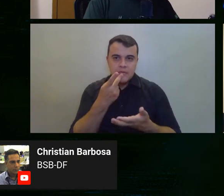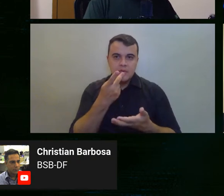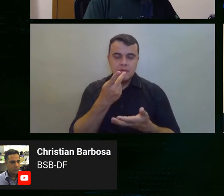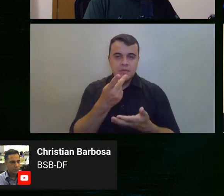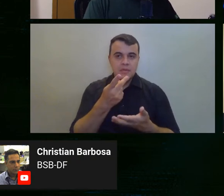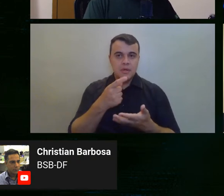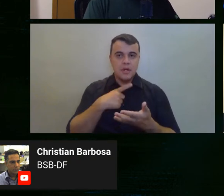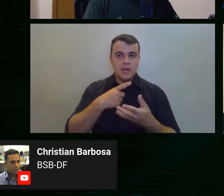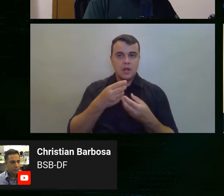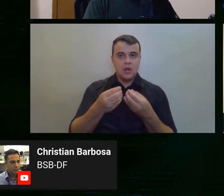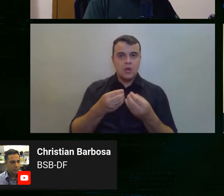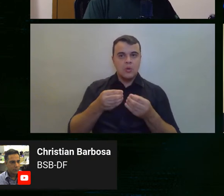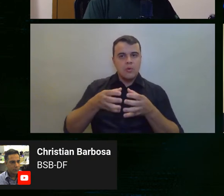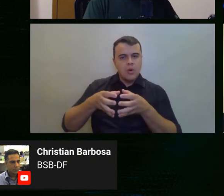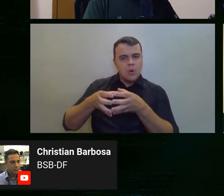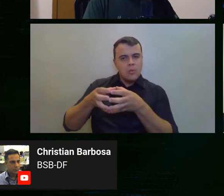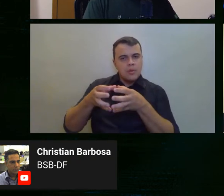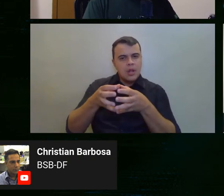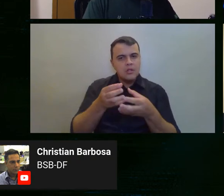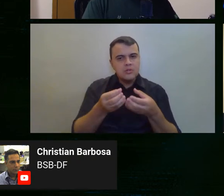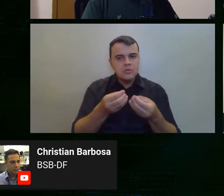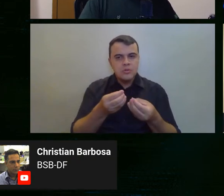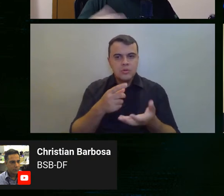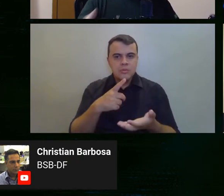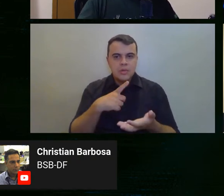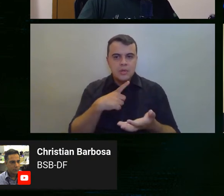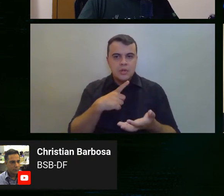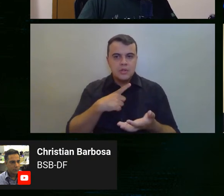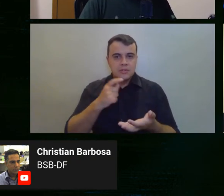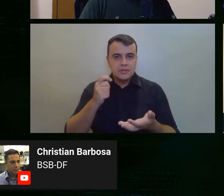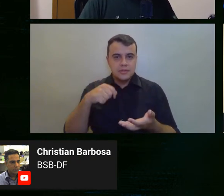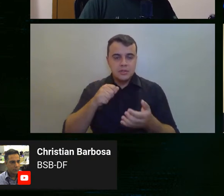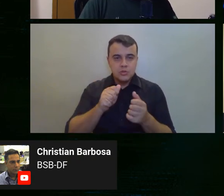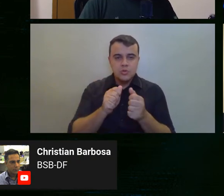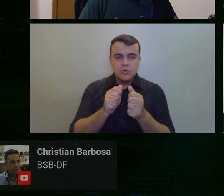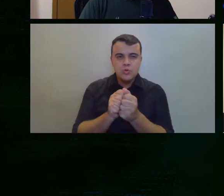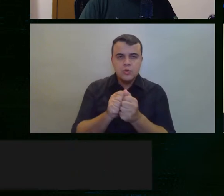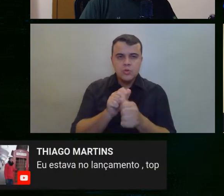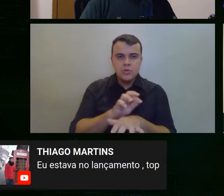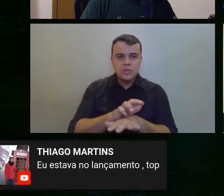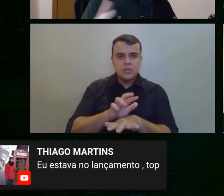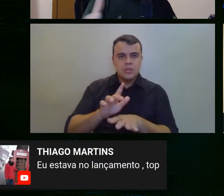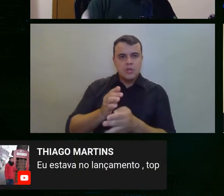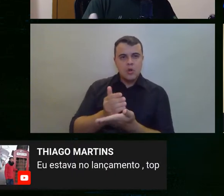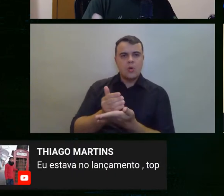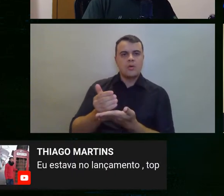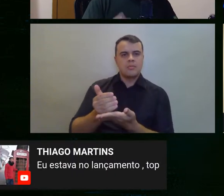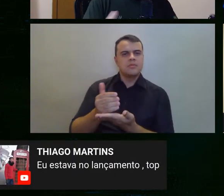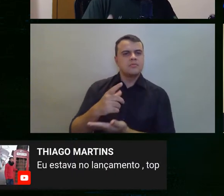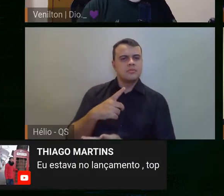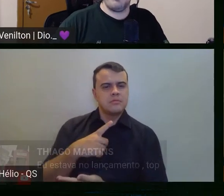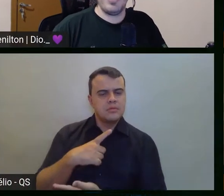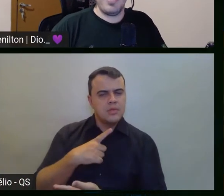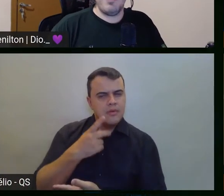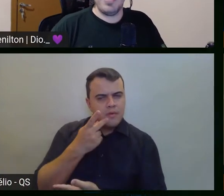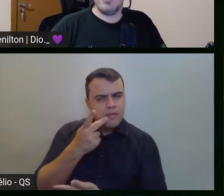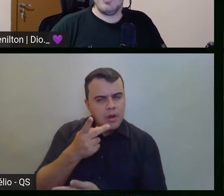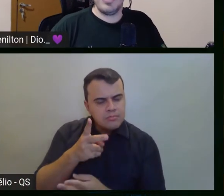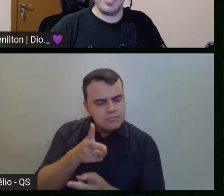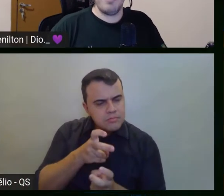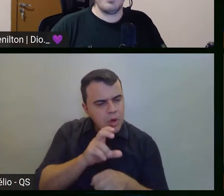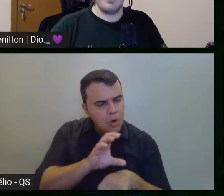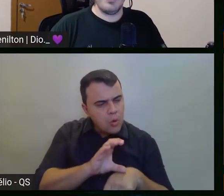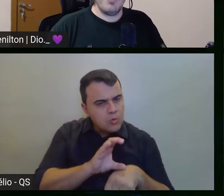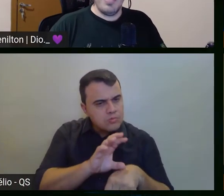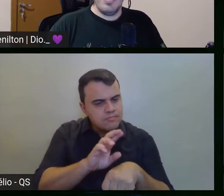pouco das Ferramentas de comunidade de como vocês podem se aproximar durante essa imersão que a gente traz E propõe através